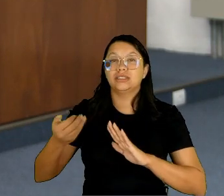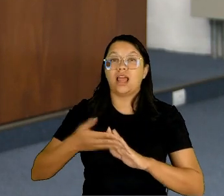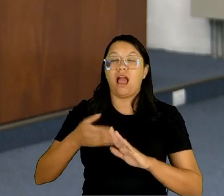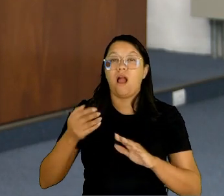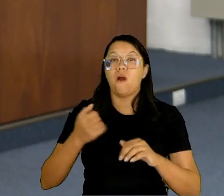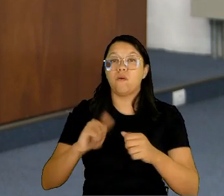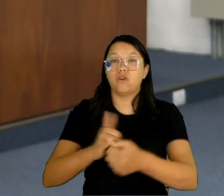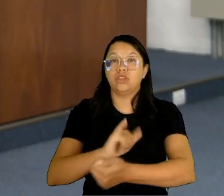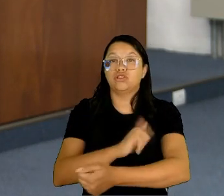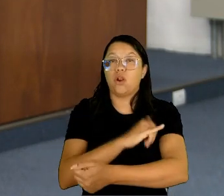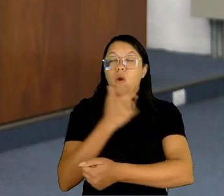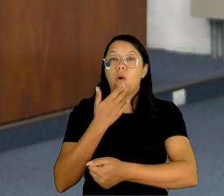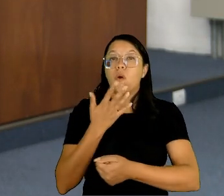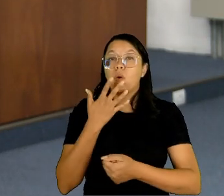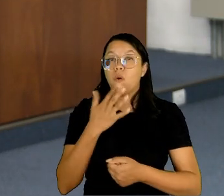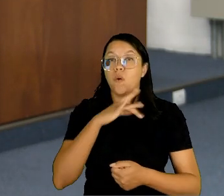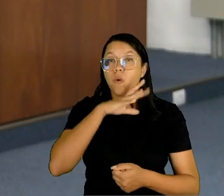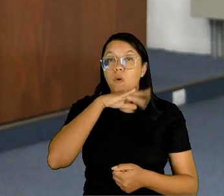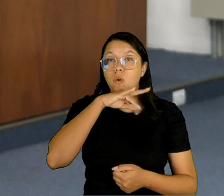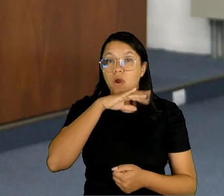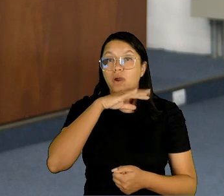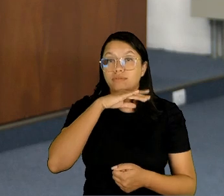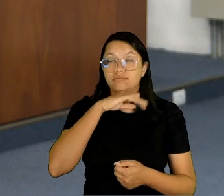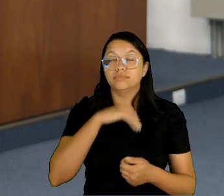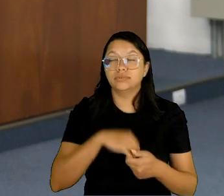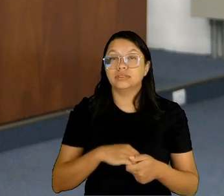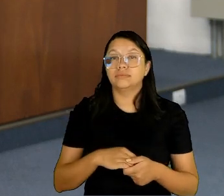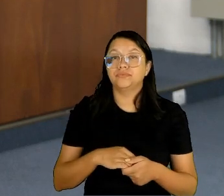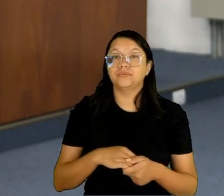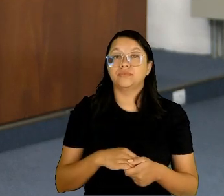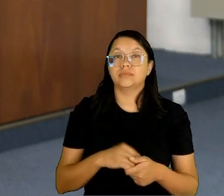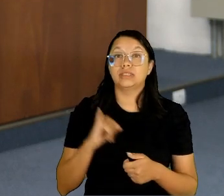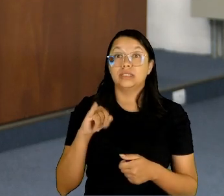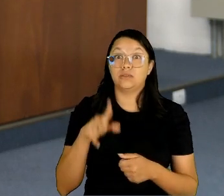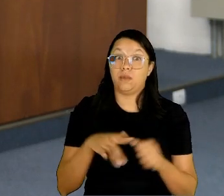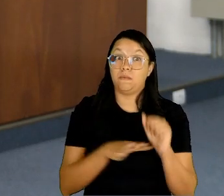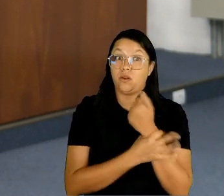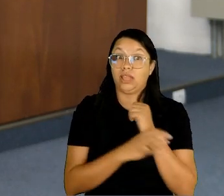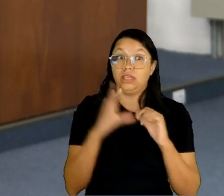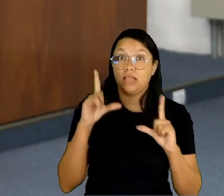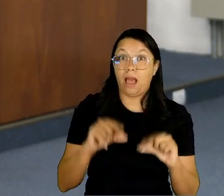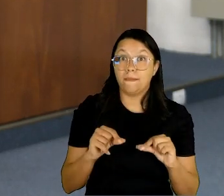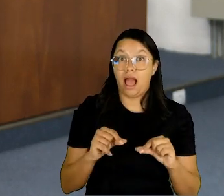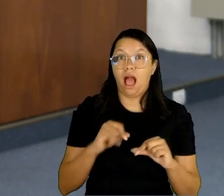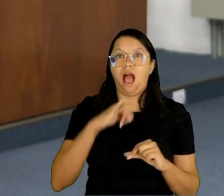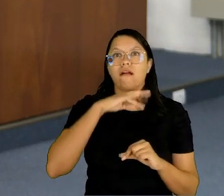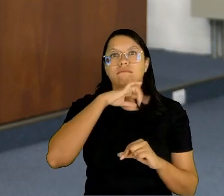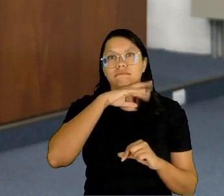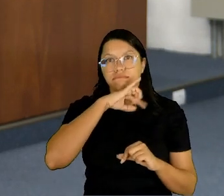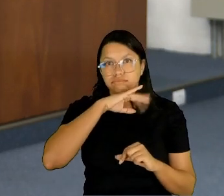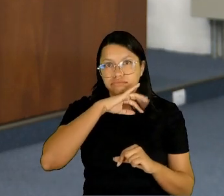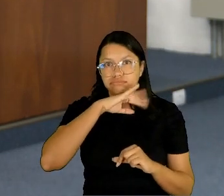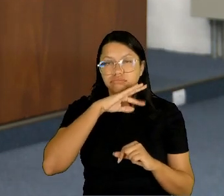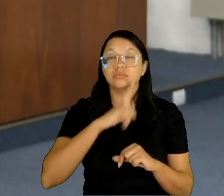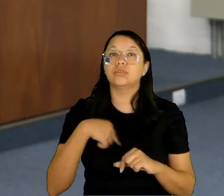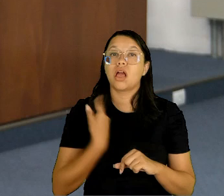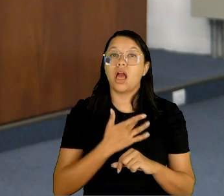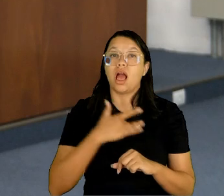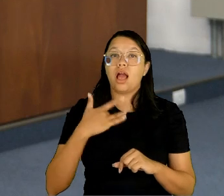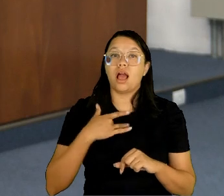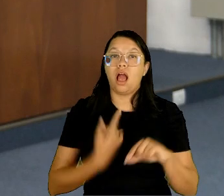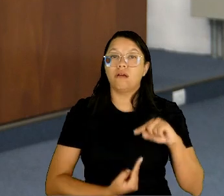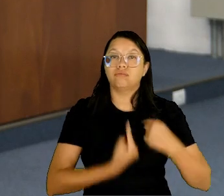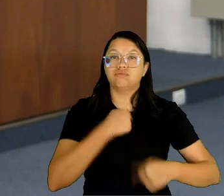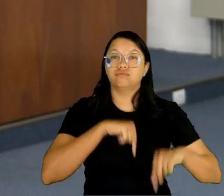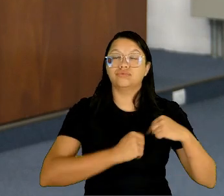nossa corrente sanguínea quando ele está baixo, porque ele é protetor. Então, se o colesterol que protege está baixo, isso é ruim para a